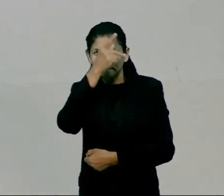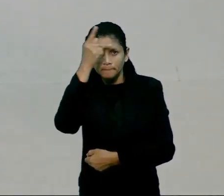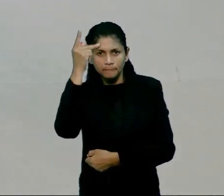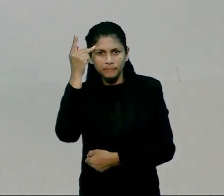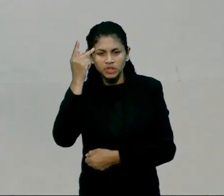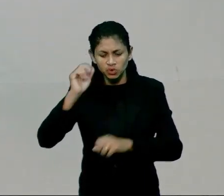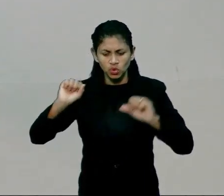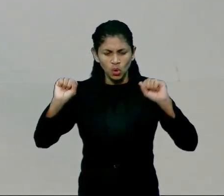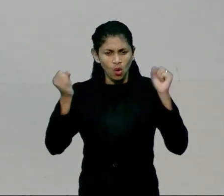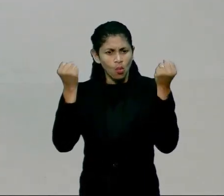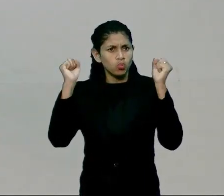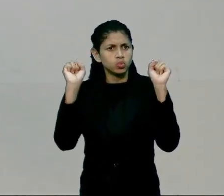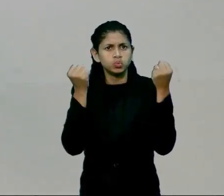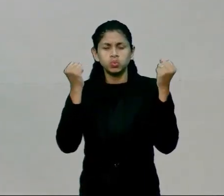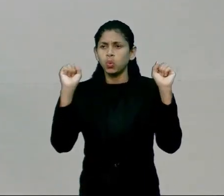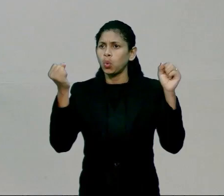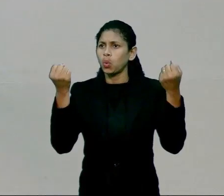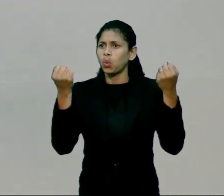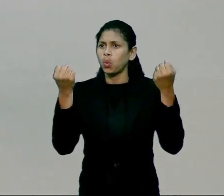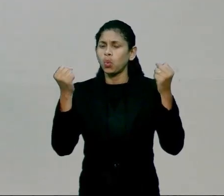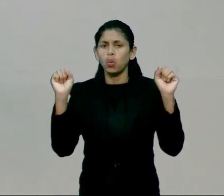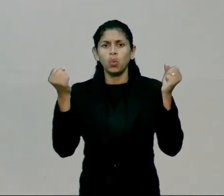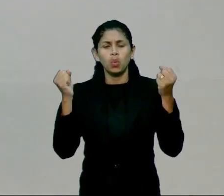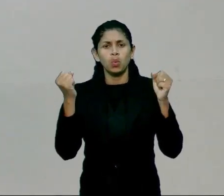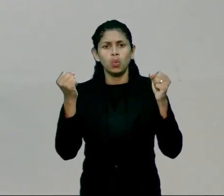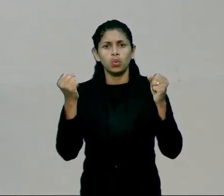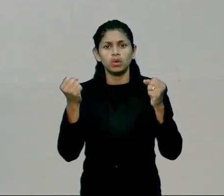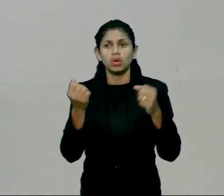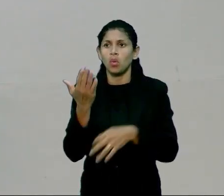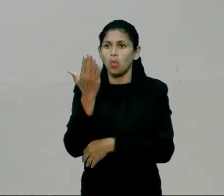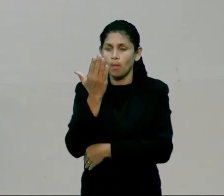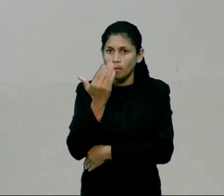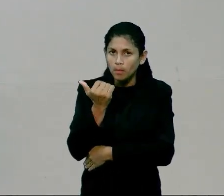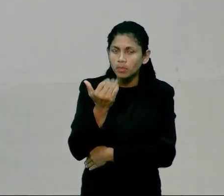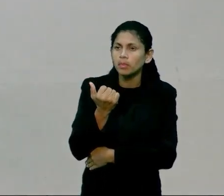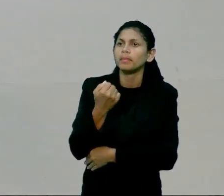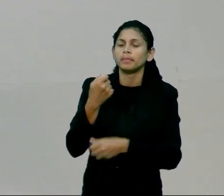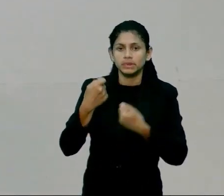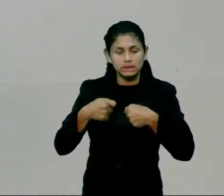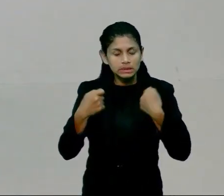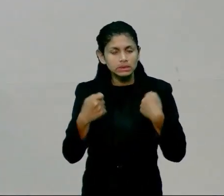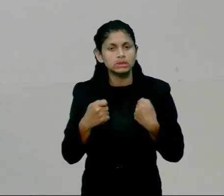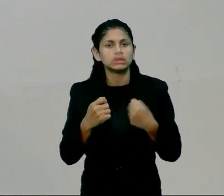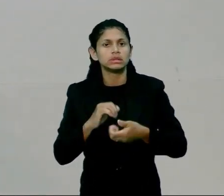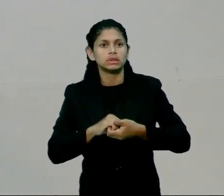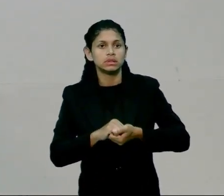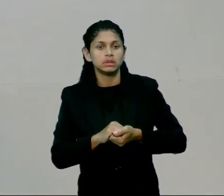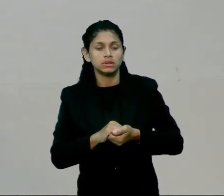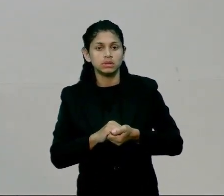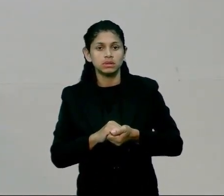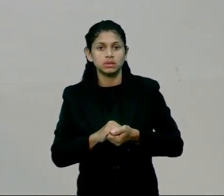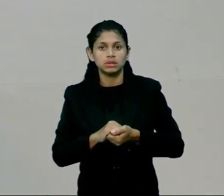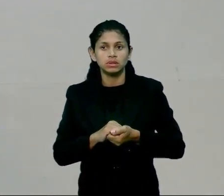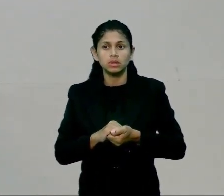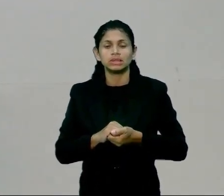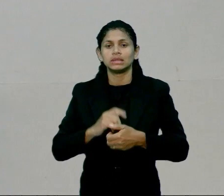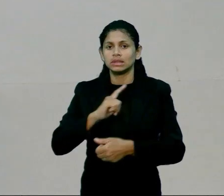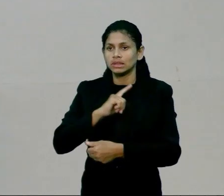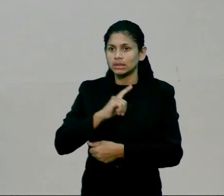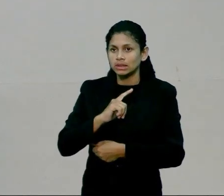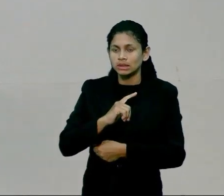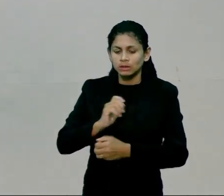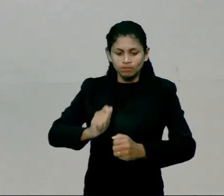muito esforço, então ela demandava alimento porque eu precisava ter combustível para poder realizar determinada